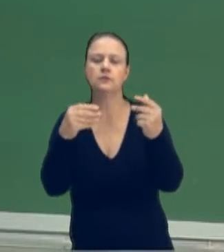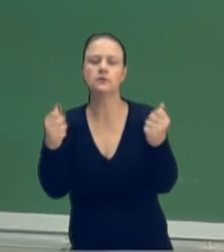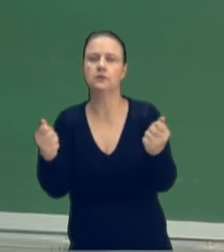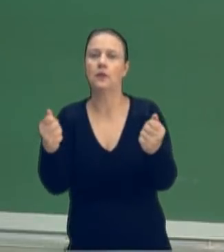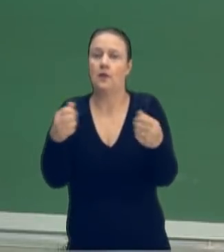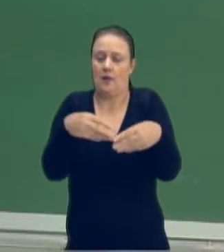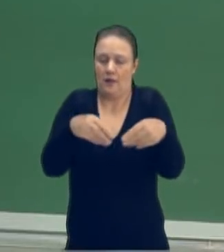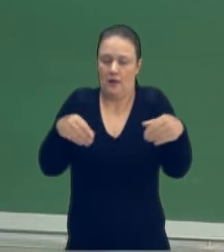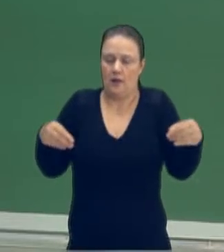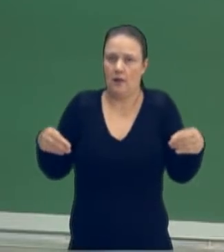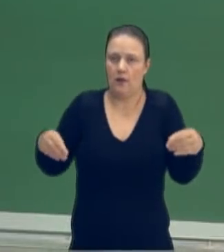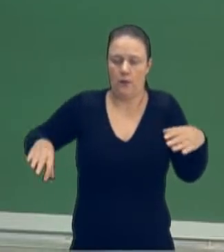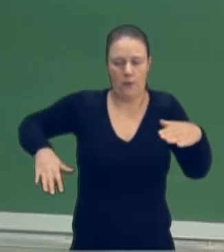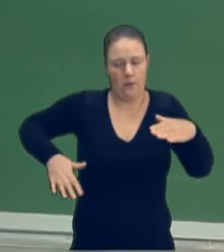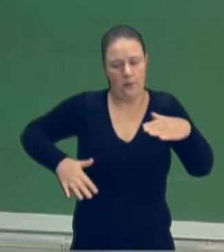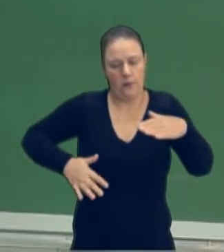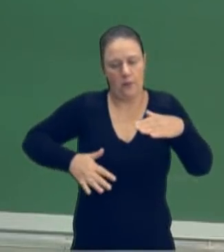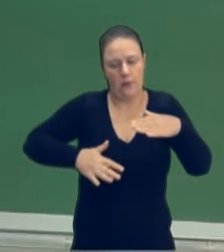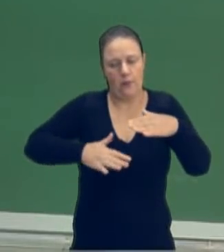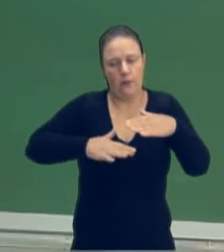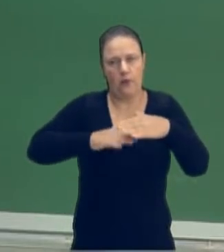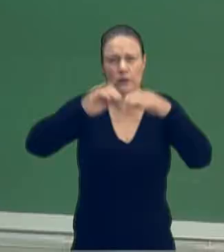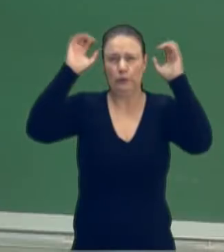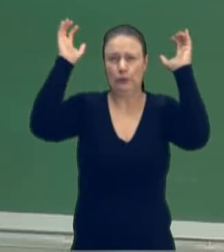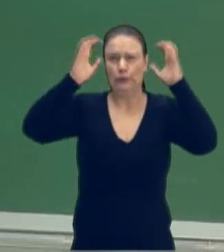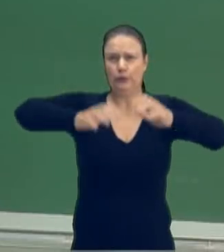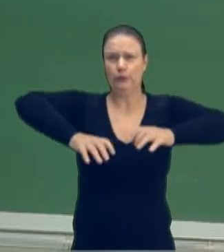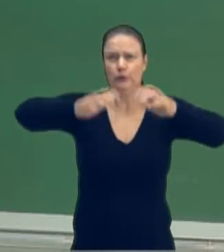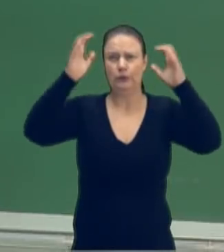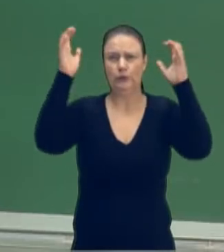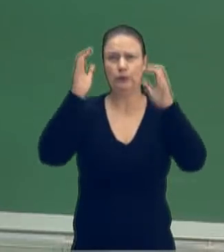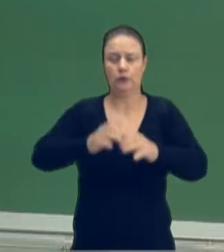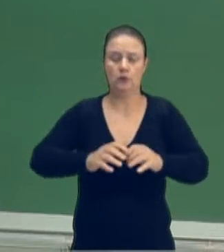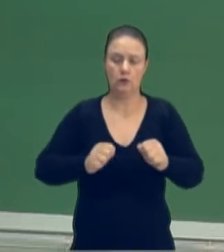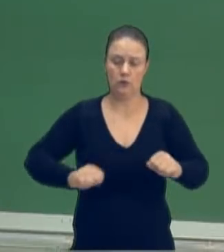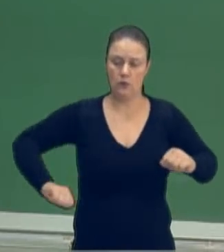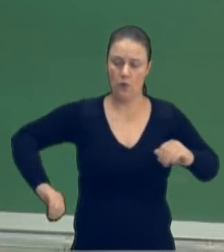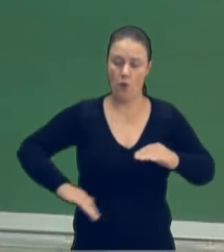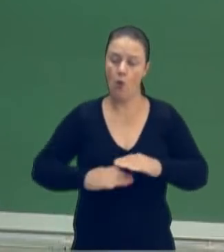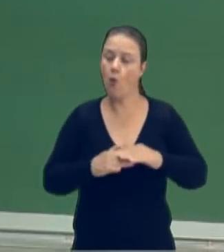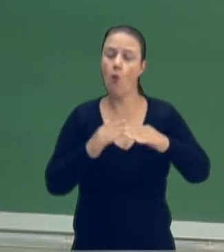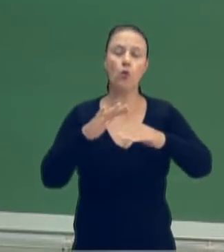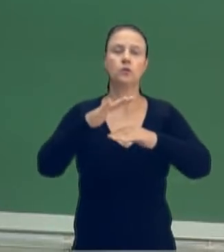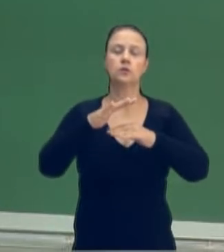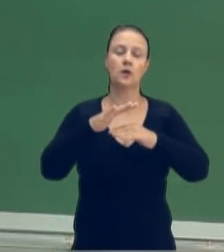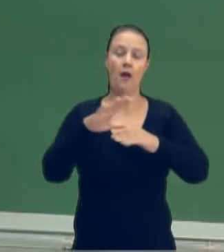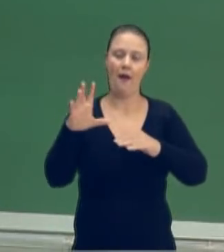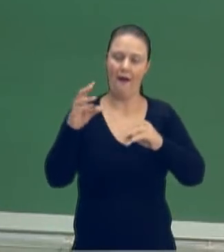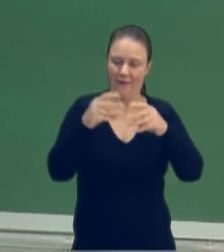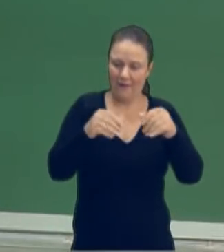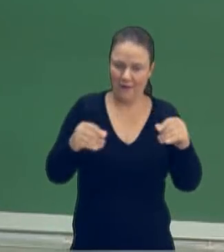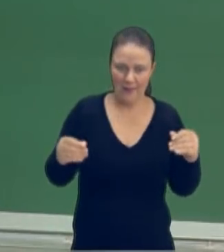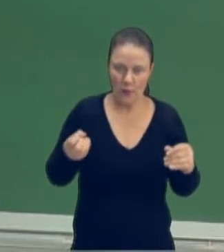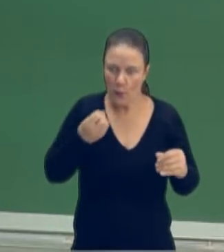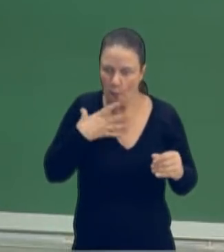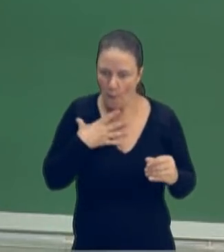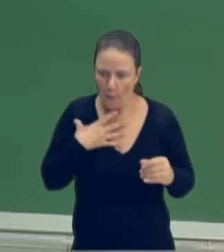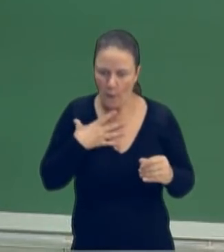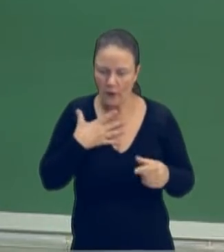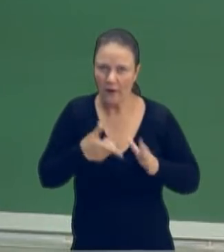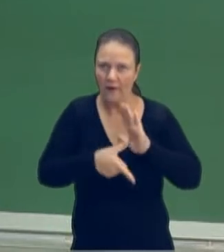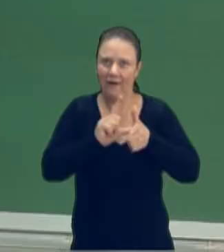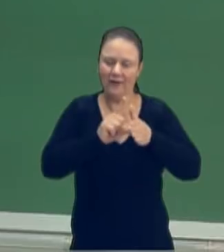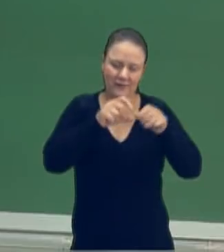ele transbordava com as cheias, com as chuvas, né, alagando as margens, fertilizando o solo, ali que será